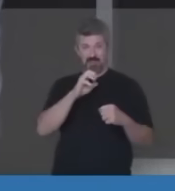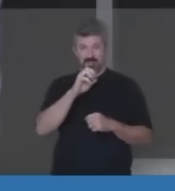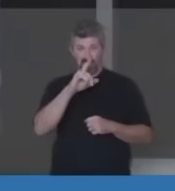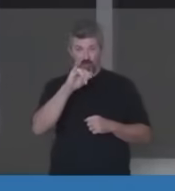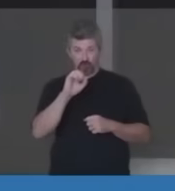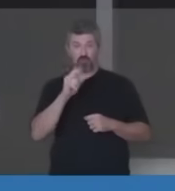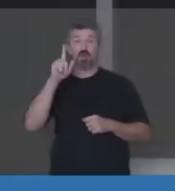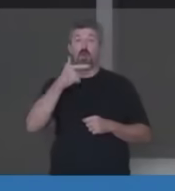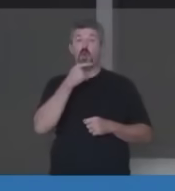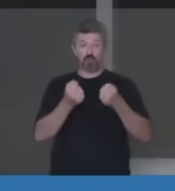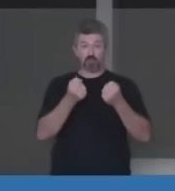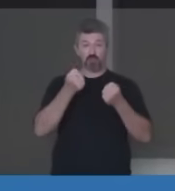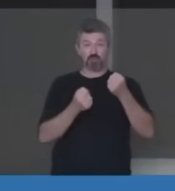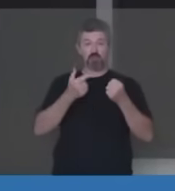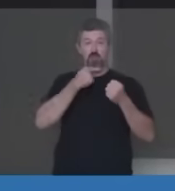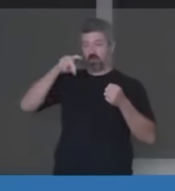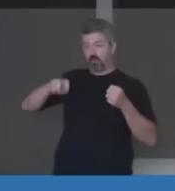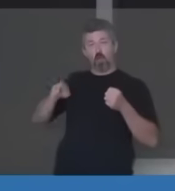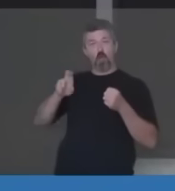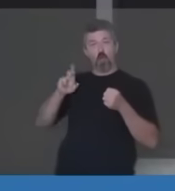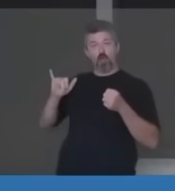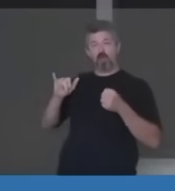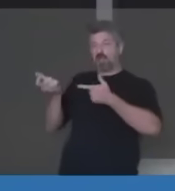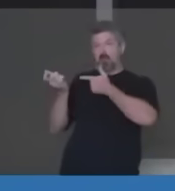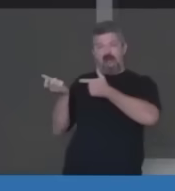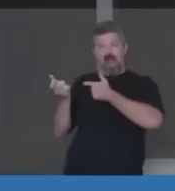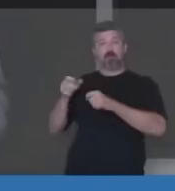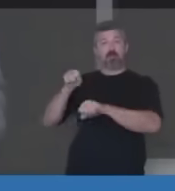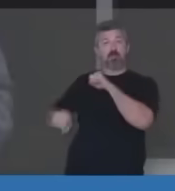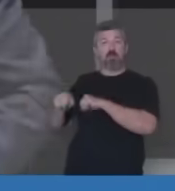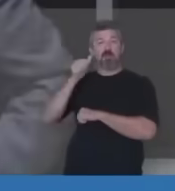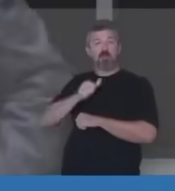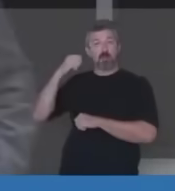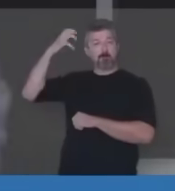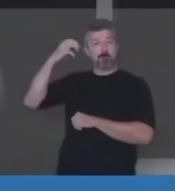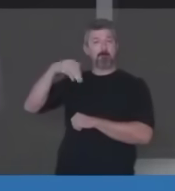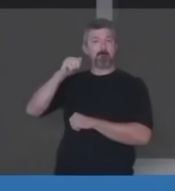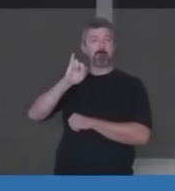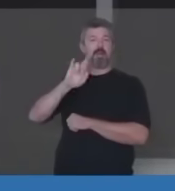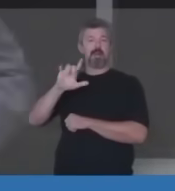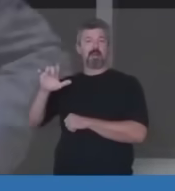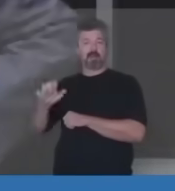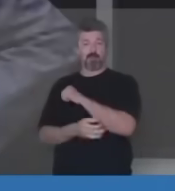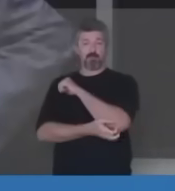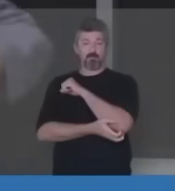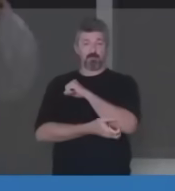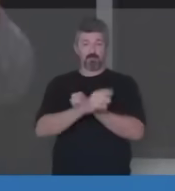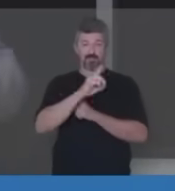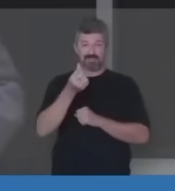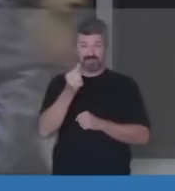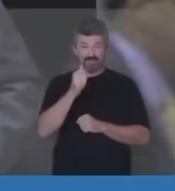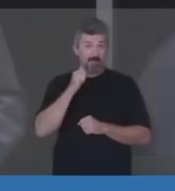dirigiu o carro onde estava o Rony Lessa, que levou à execução da companheira amiga Marielle Franco. Em 6 de